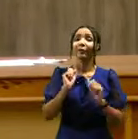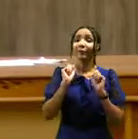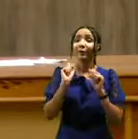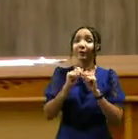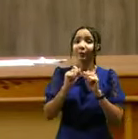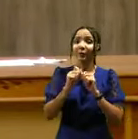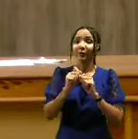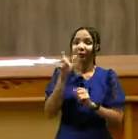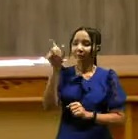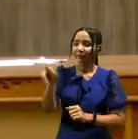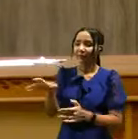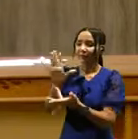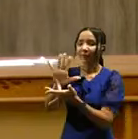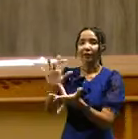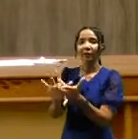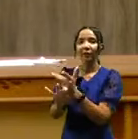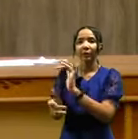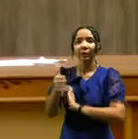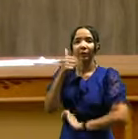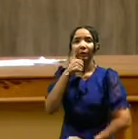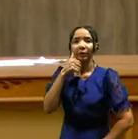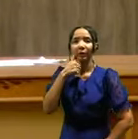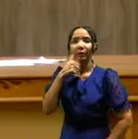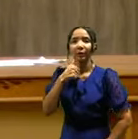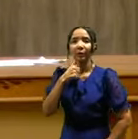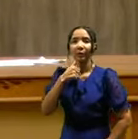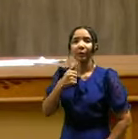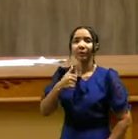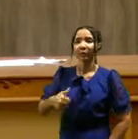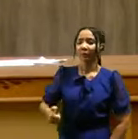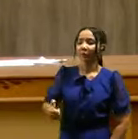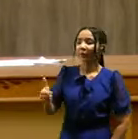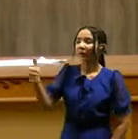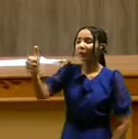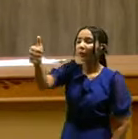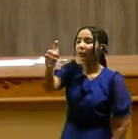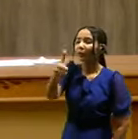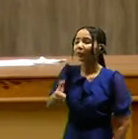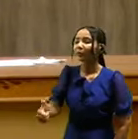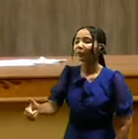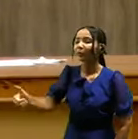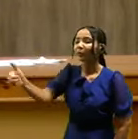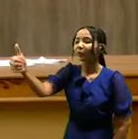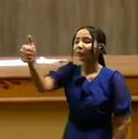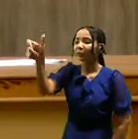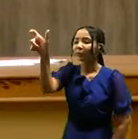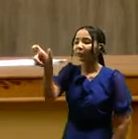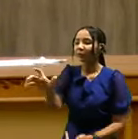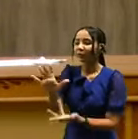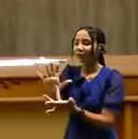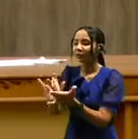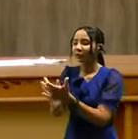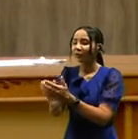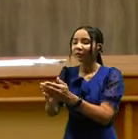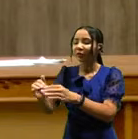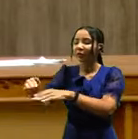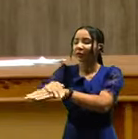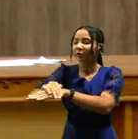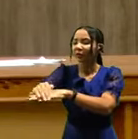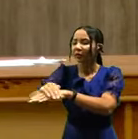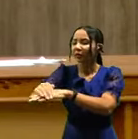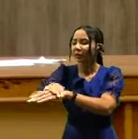dese o ouvinte ao pé do caminho é o das aparências é os das